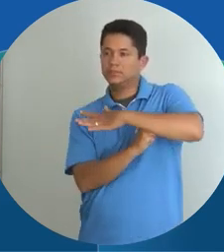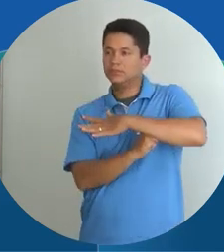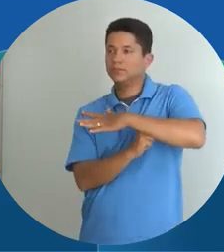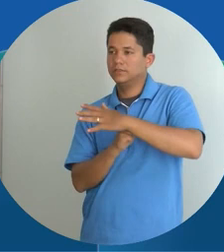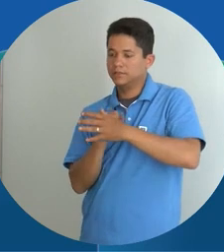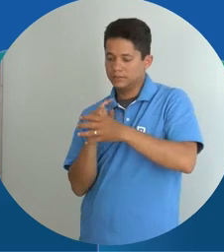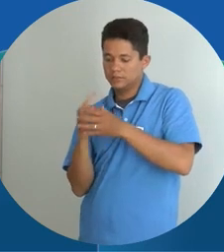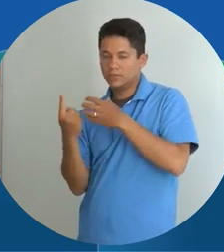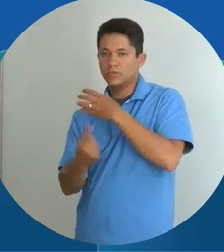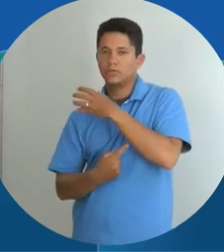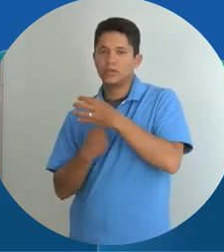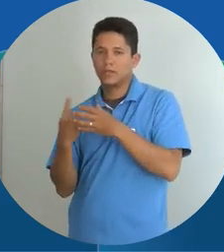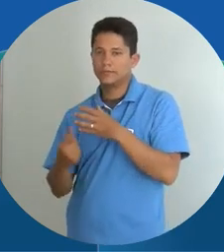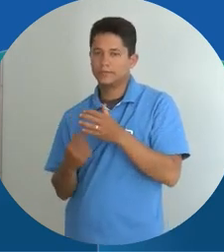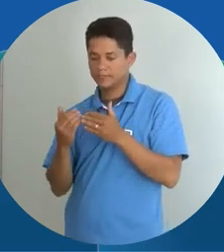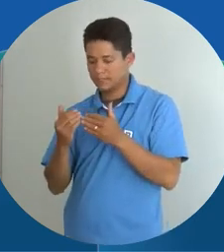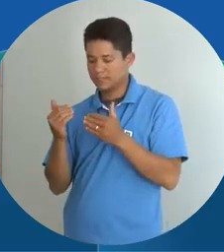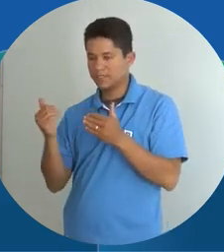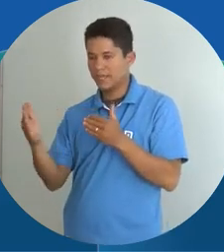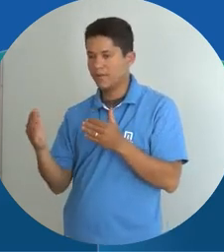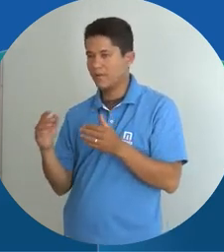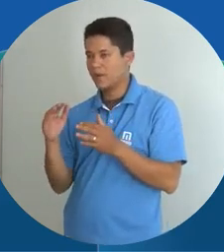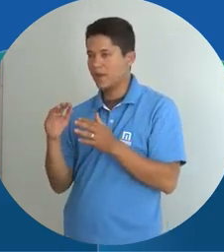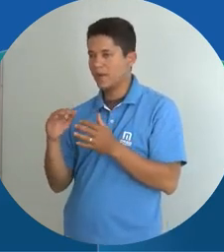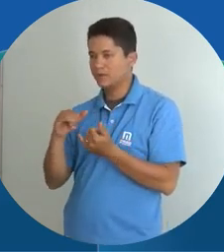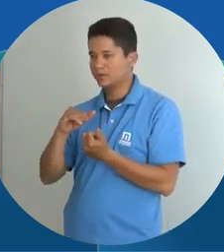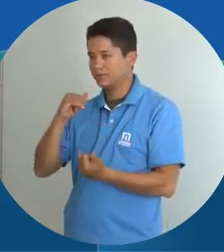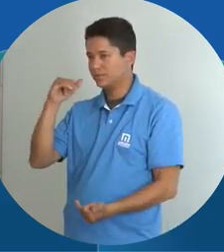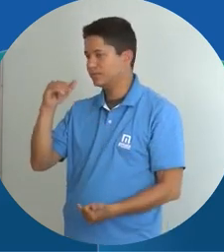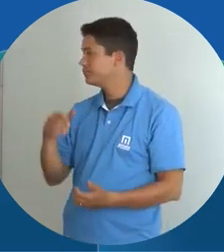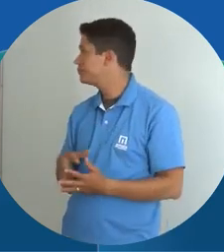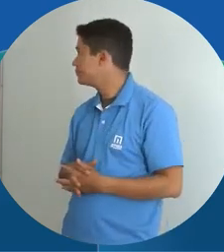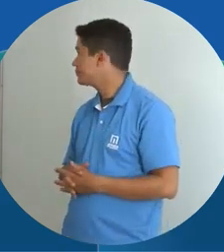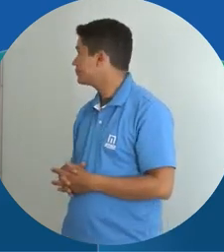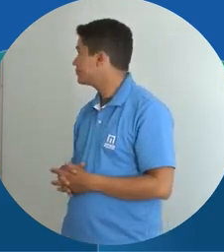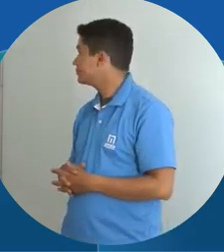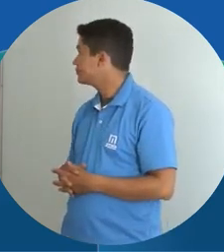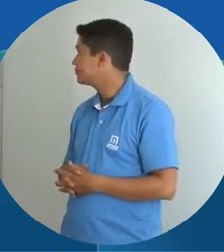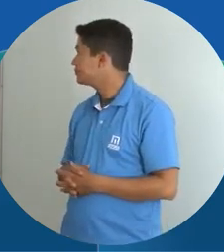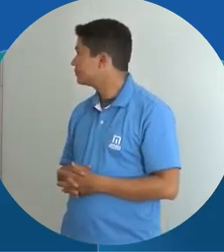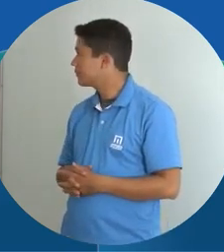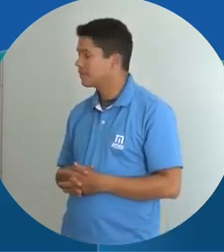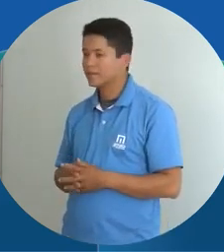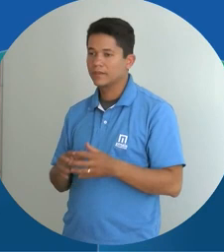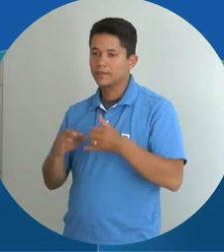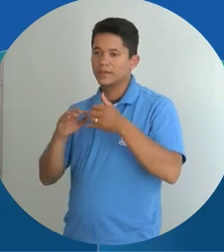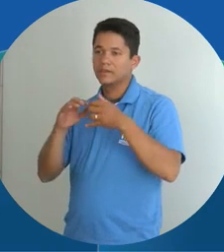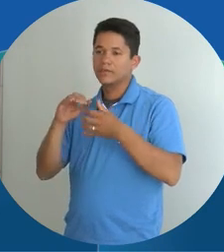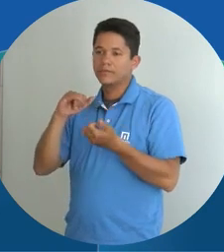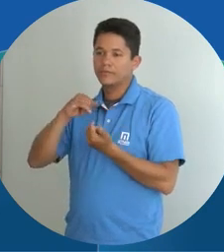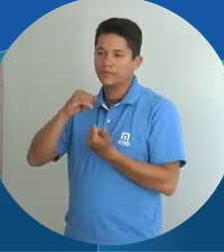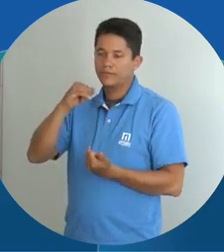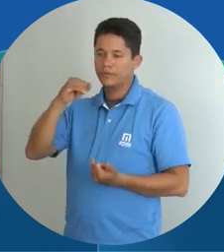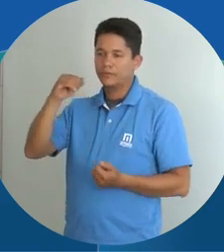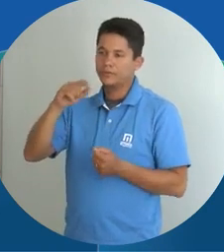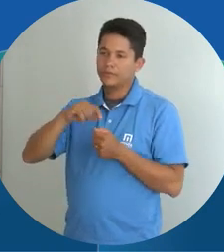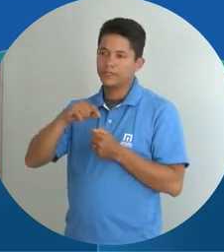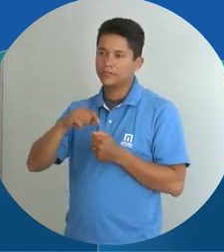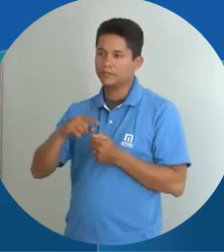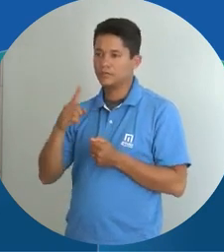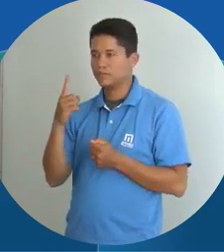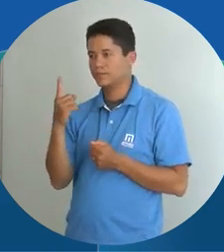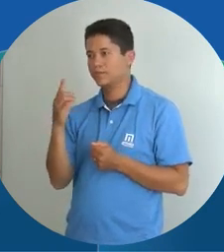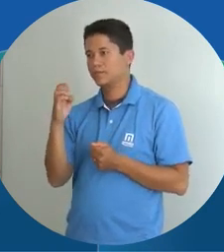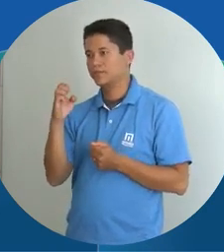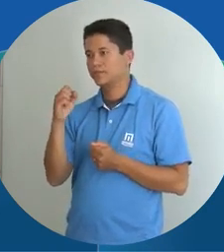estão no chão ali. E os fios são fretados também com uma pequena espira. Então, um